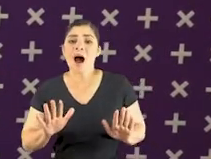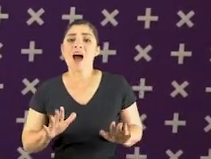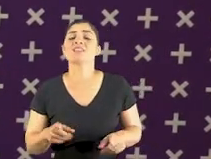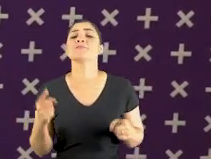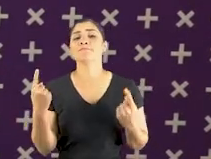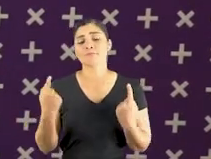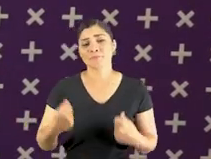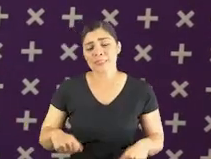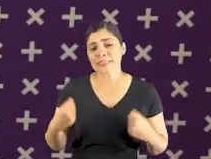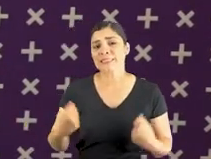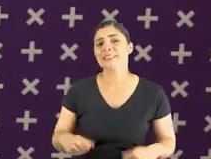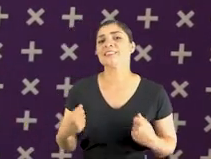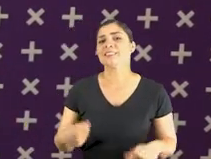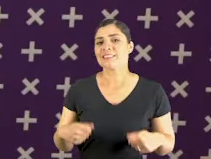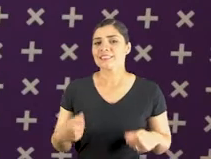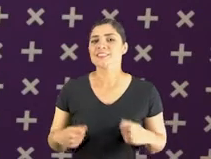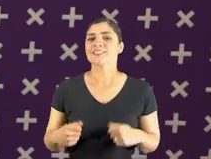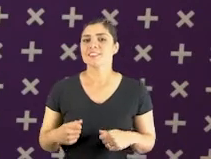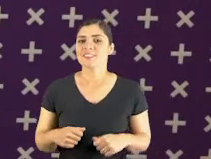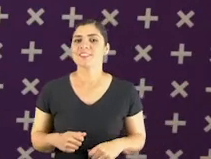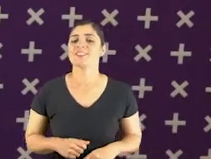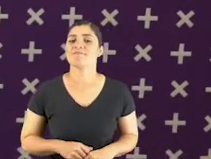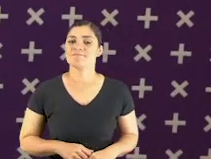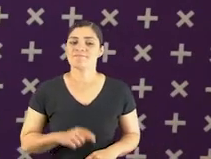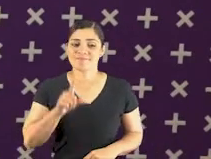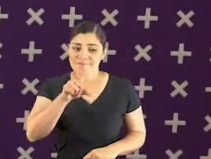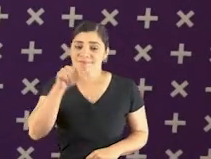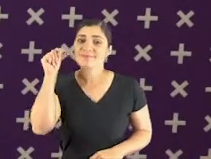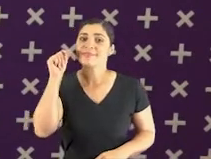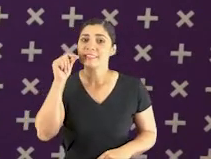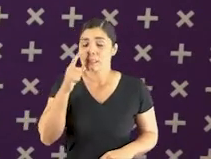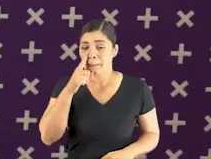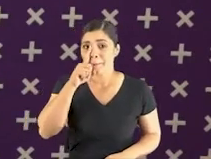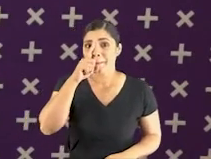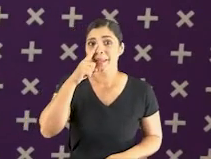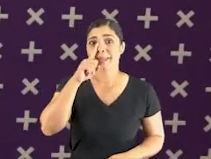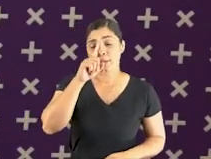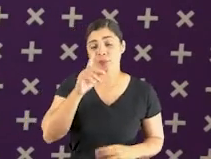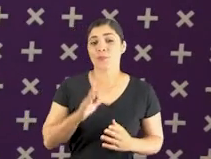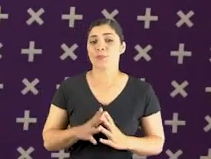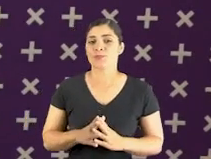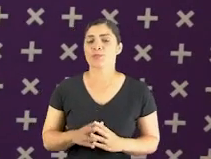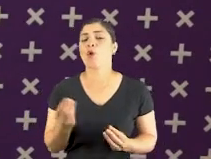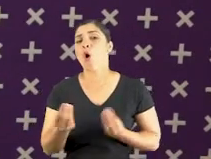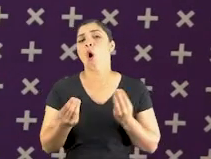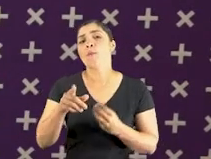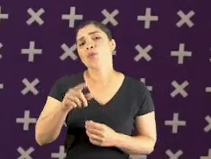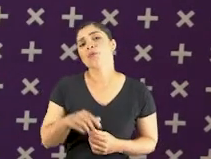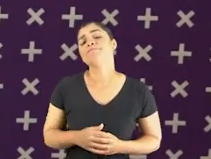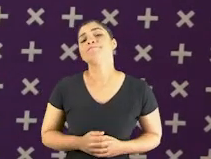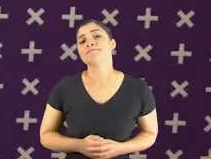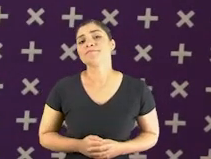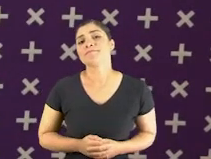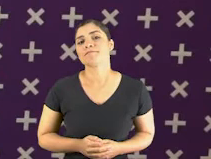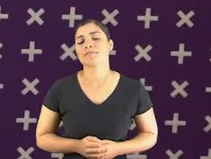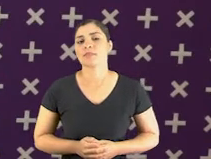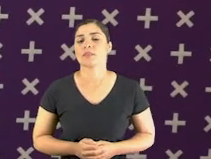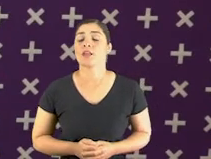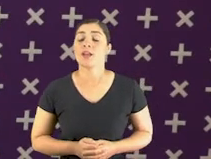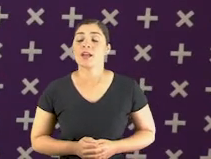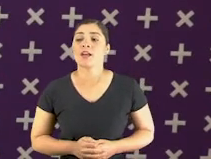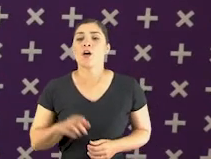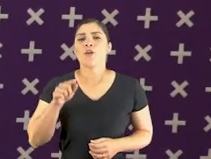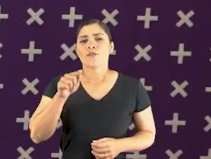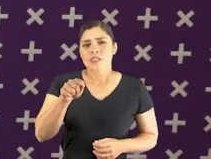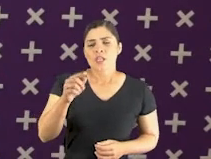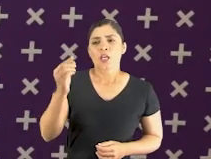pressupõe apetite por risco como é que se lida com essa questão ó é